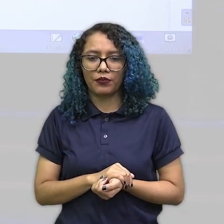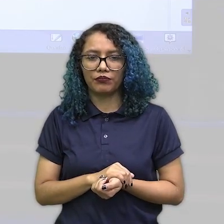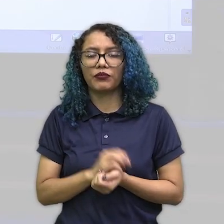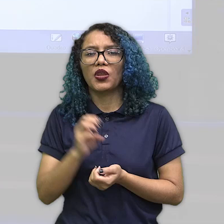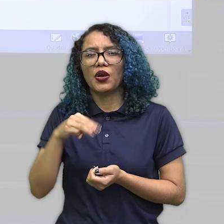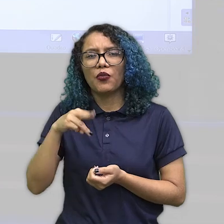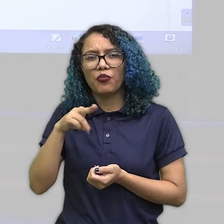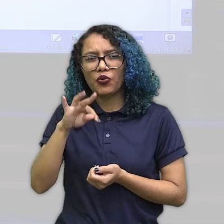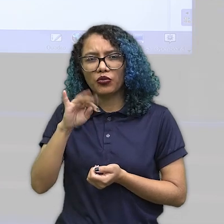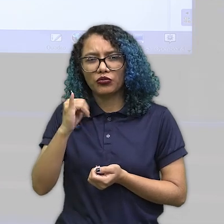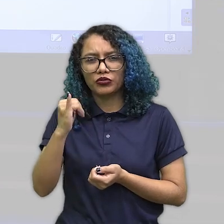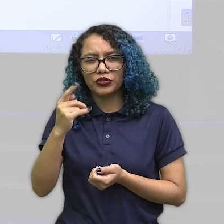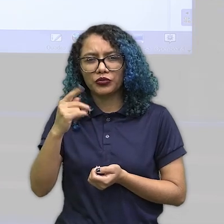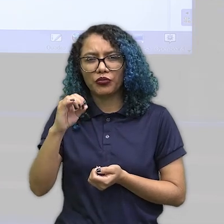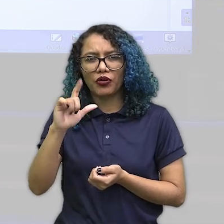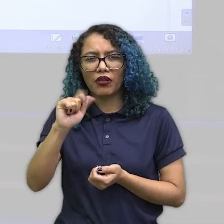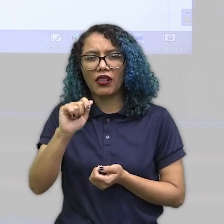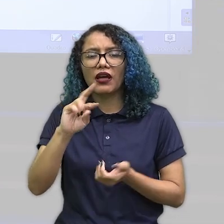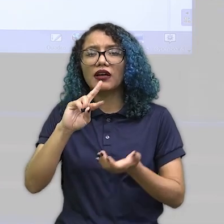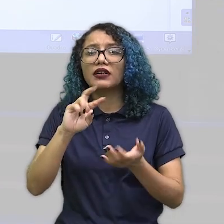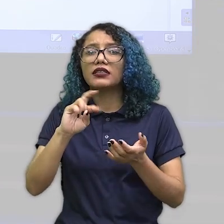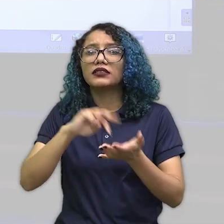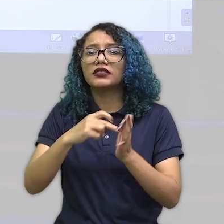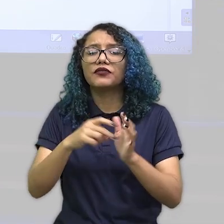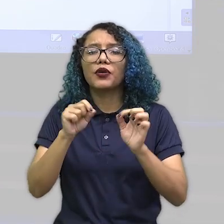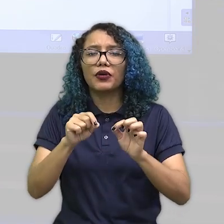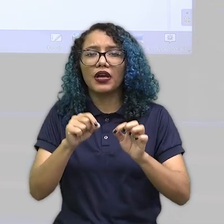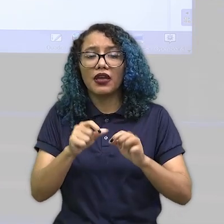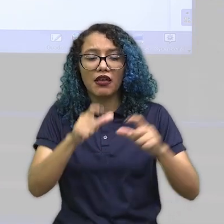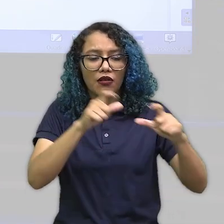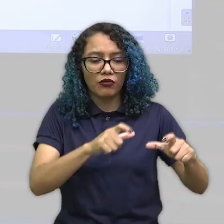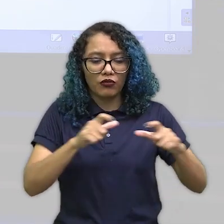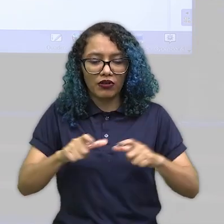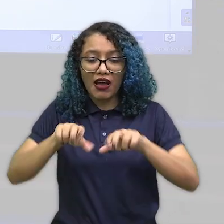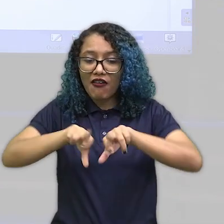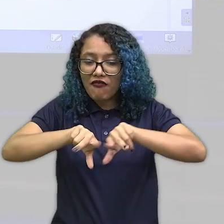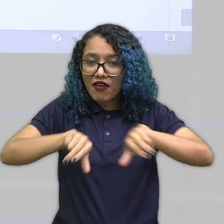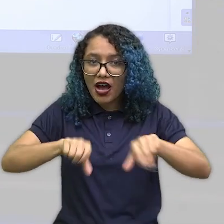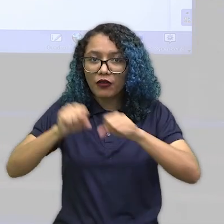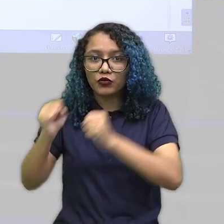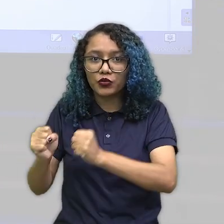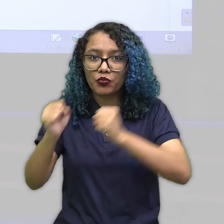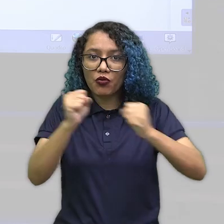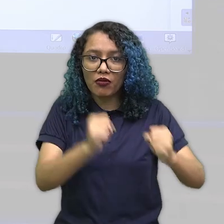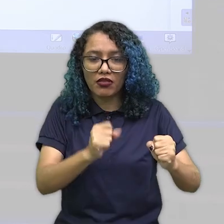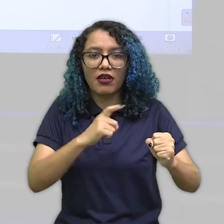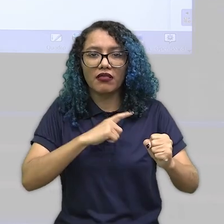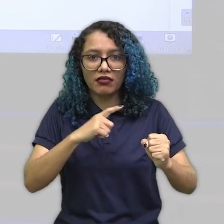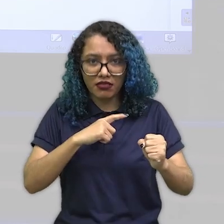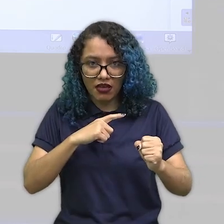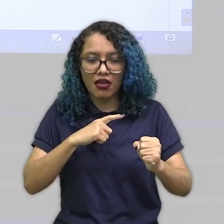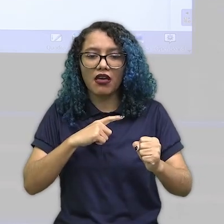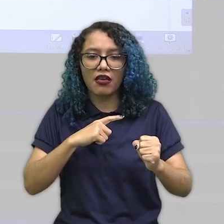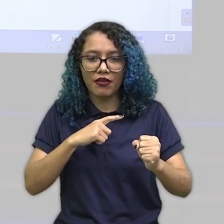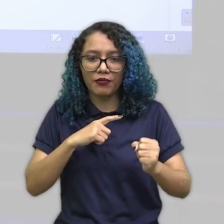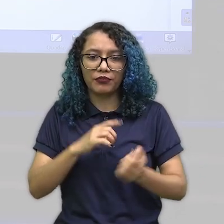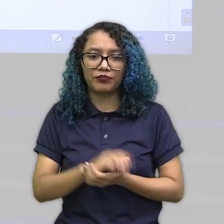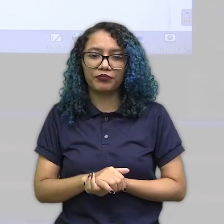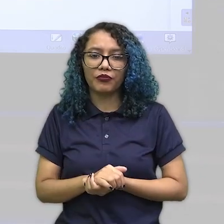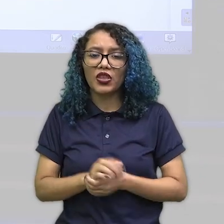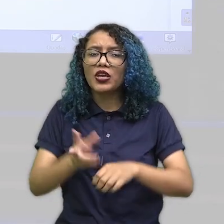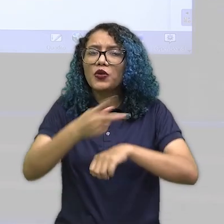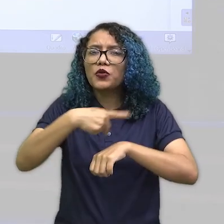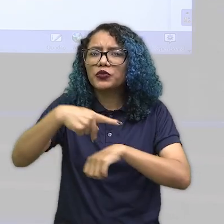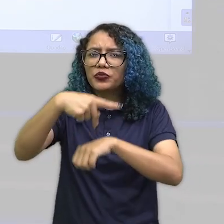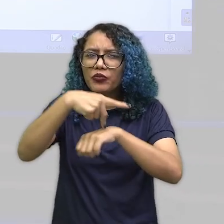multipolar, que a gente tinha diversos polos de poder ou múltiplos polos de poder espalhados ali pelo mundo. Quem eram os